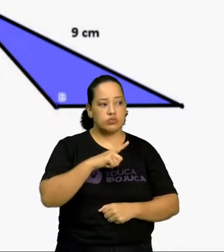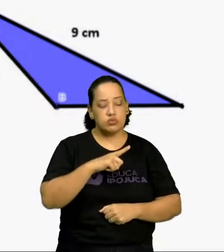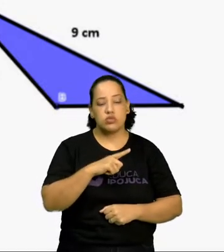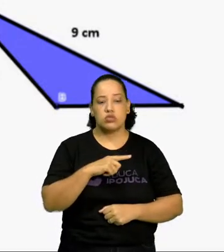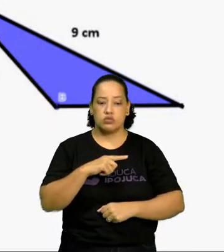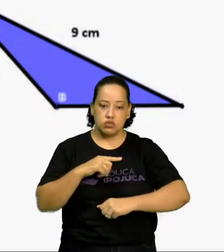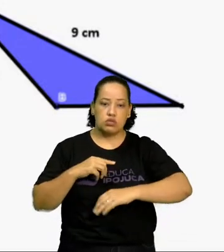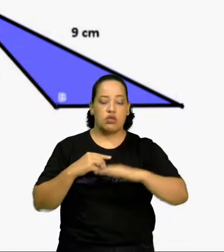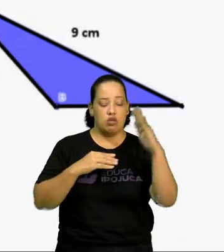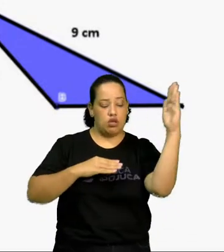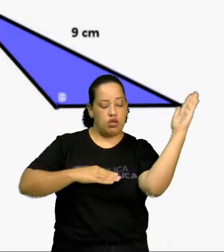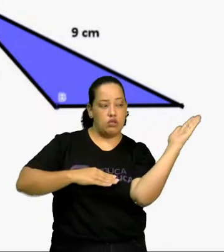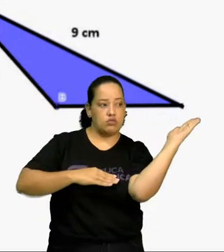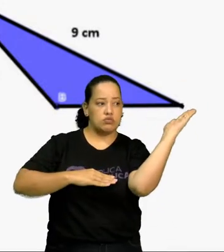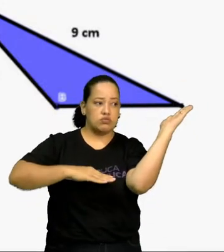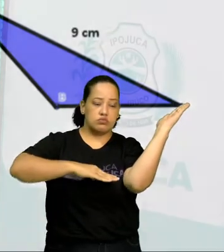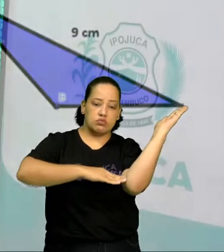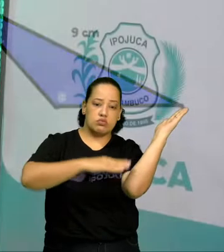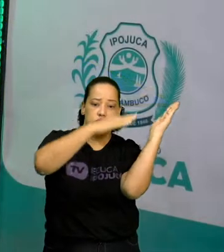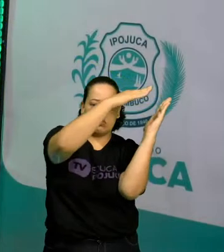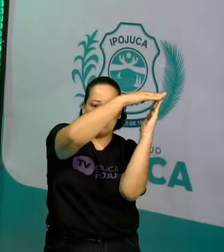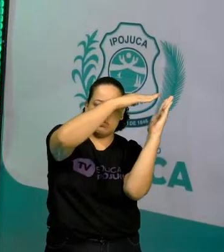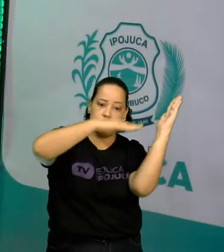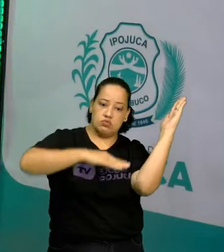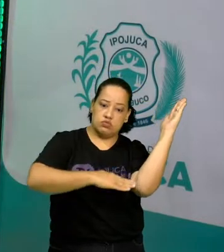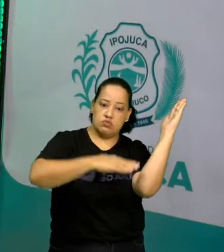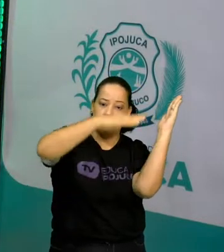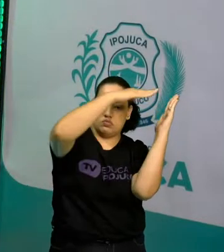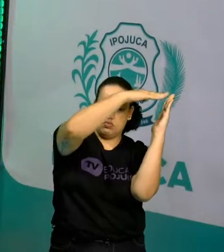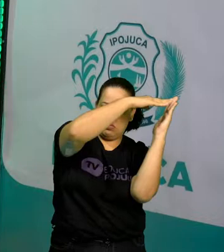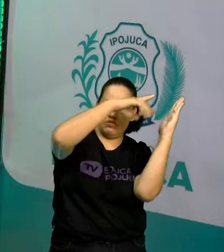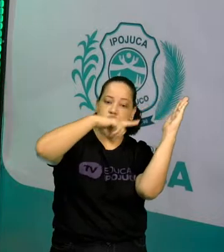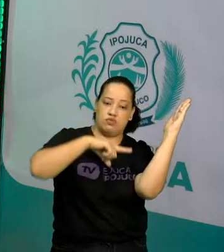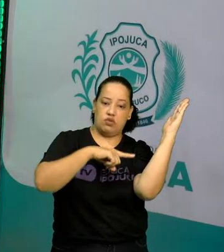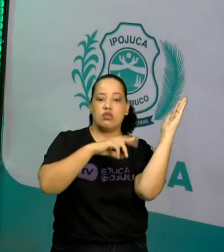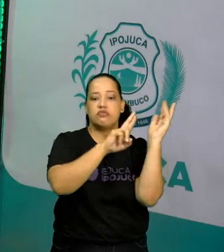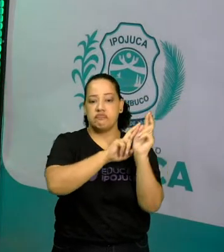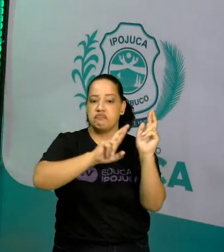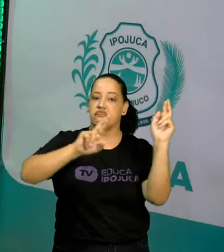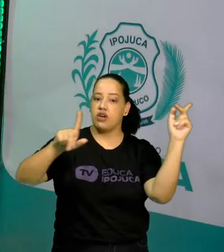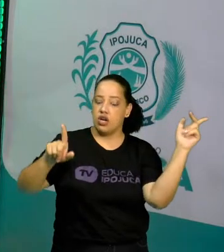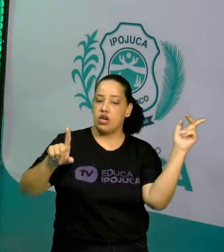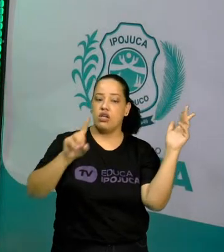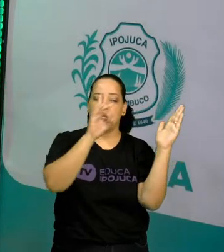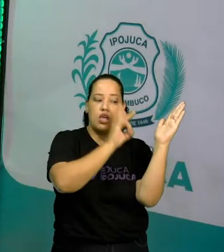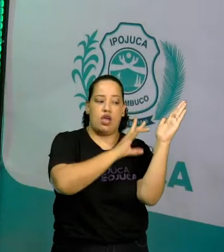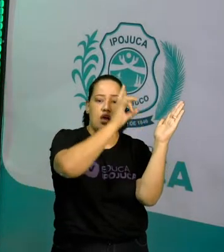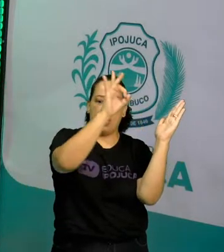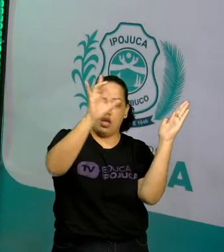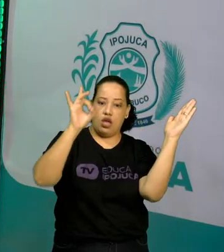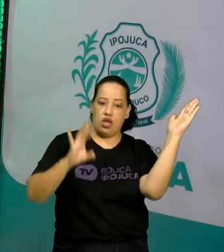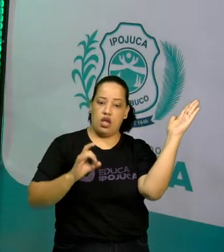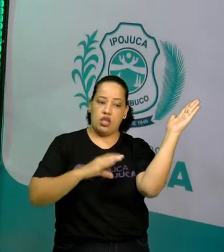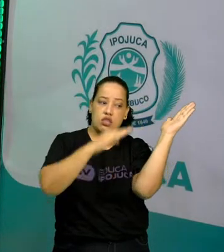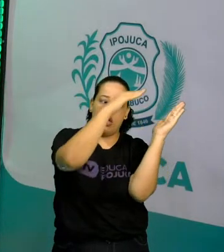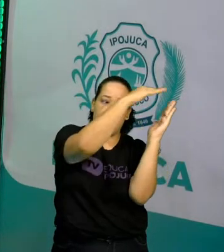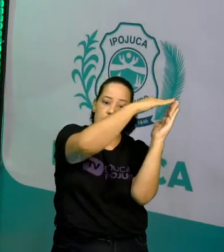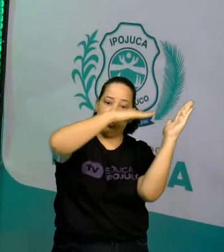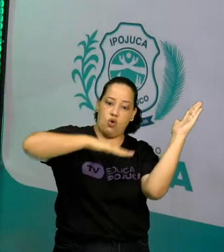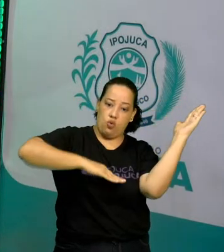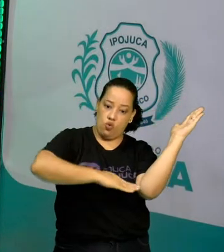dos três lados são distintas ou diferentes. Note que cada lado desse último triângulo